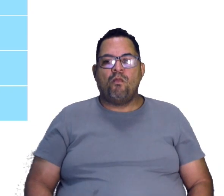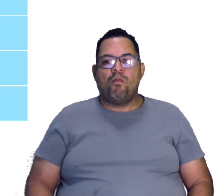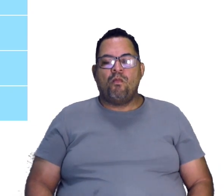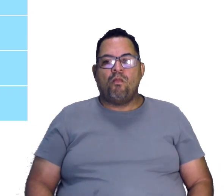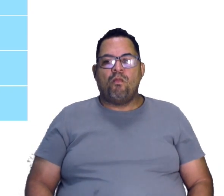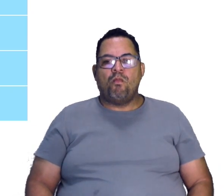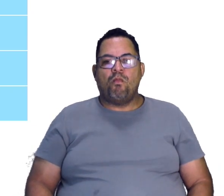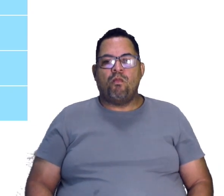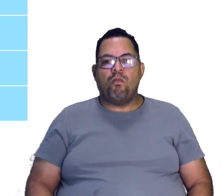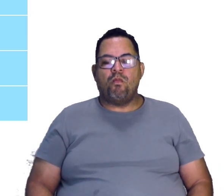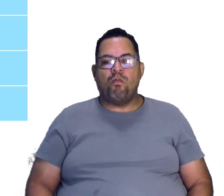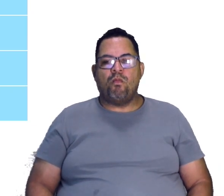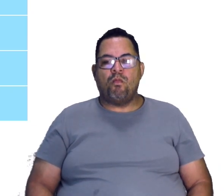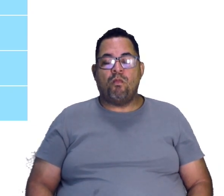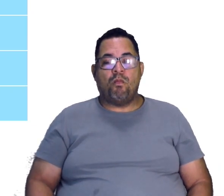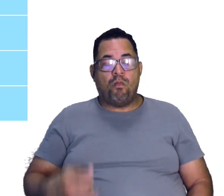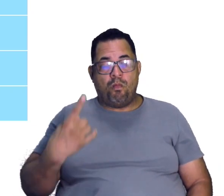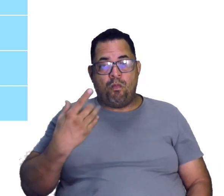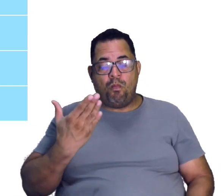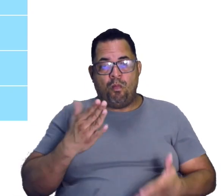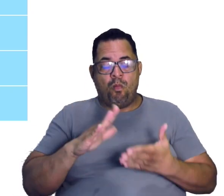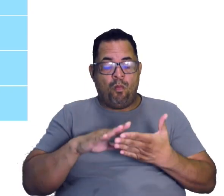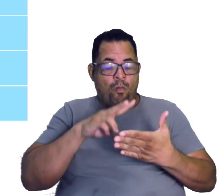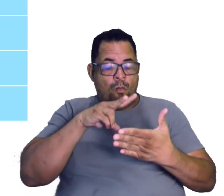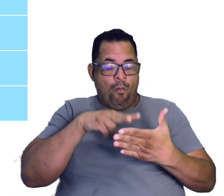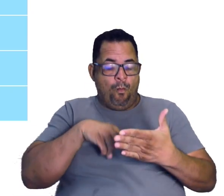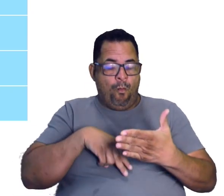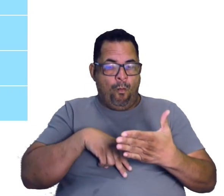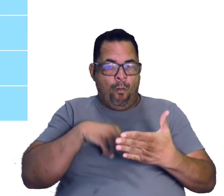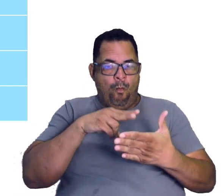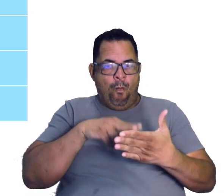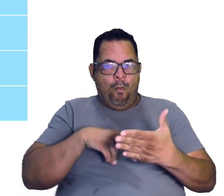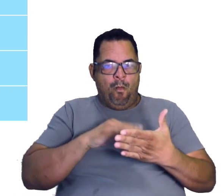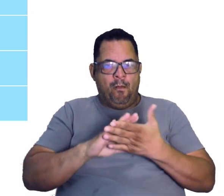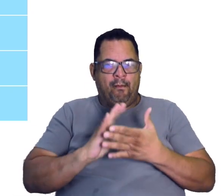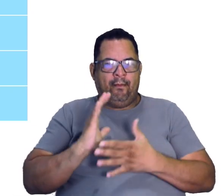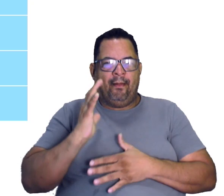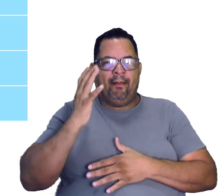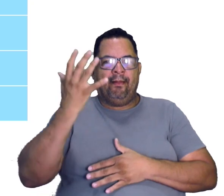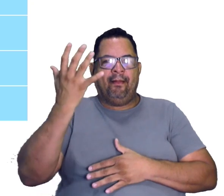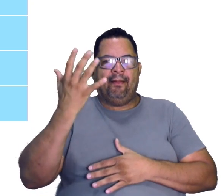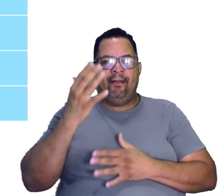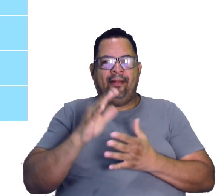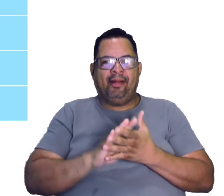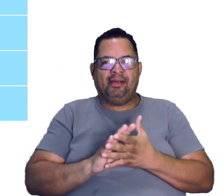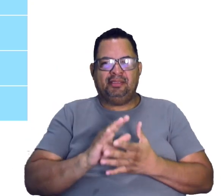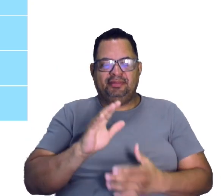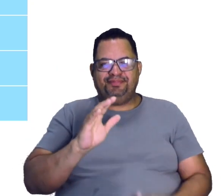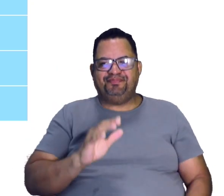leitura e de expressão, porque quando a gente fala em capacidade, alguns são